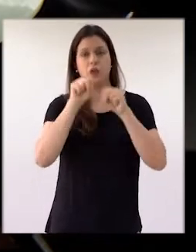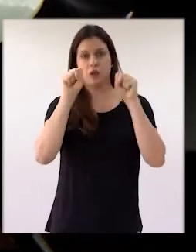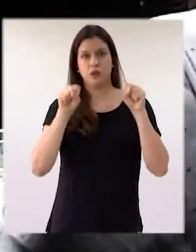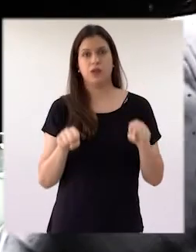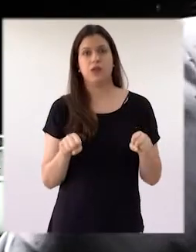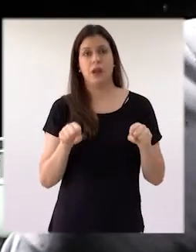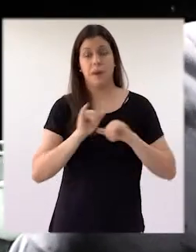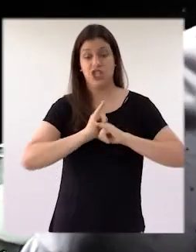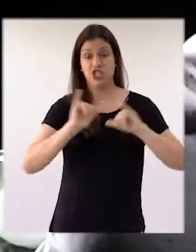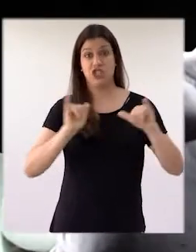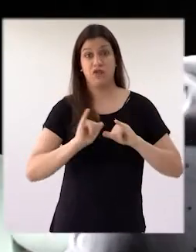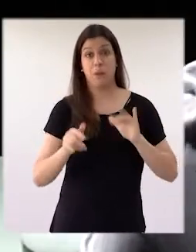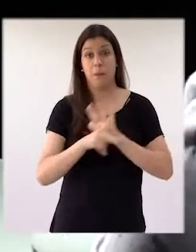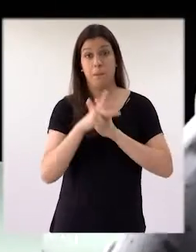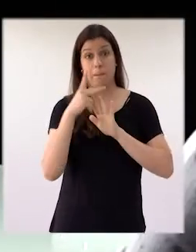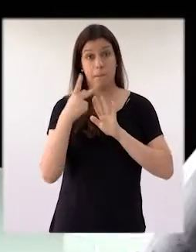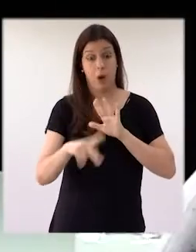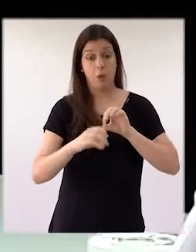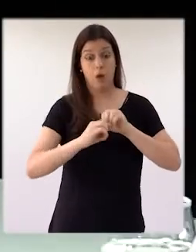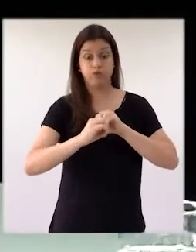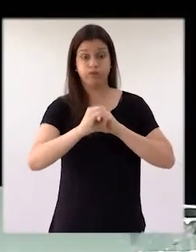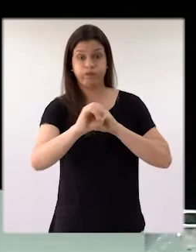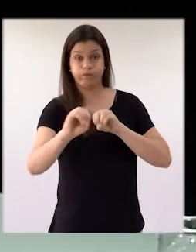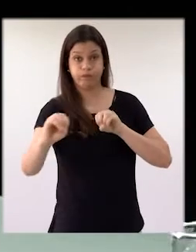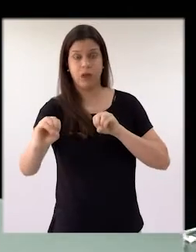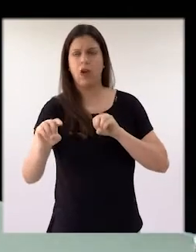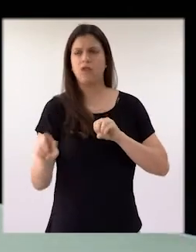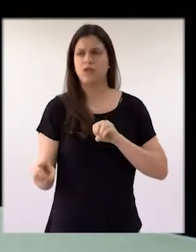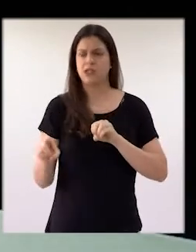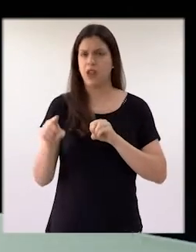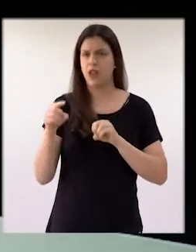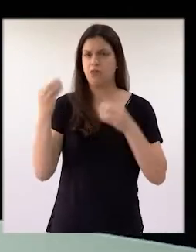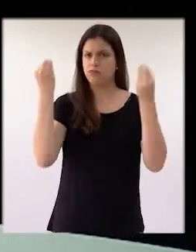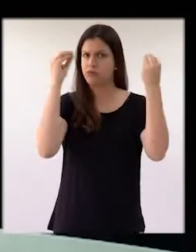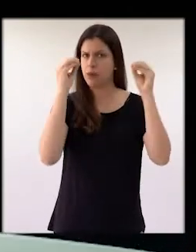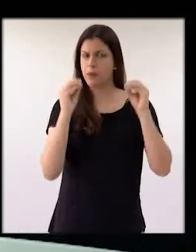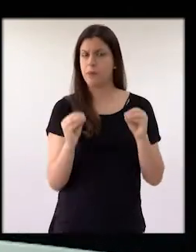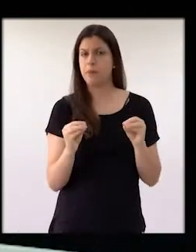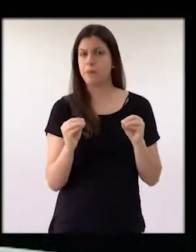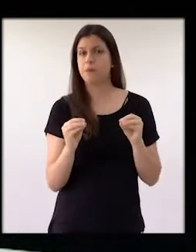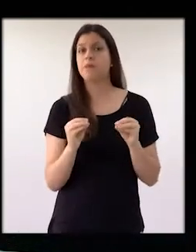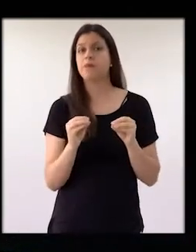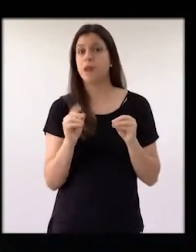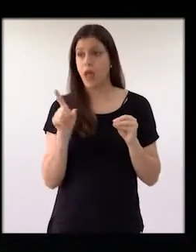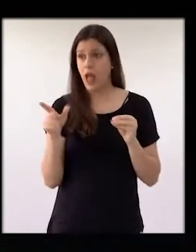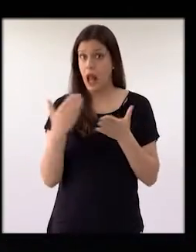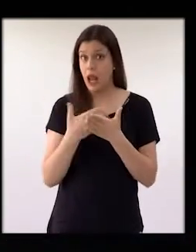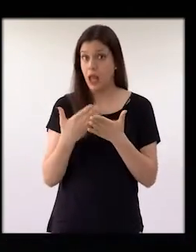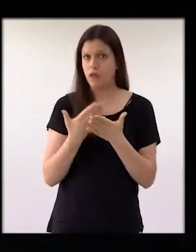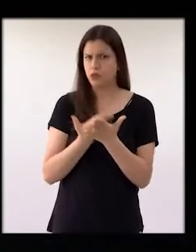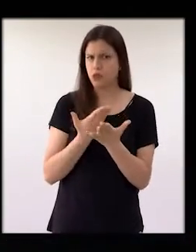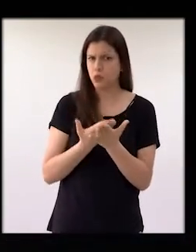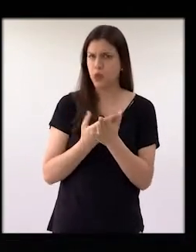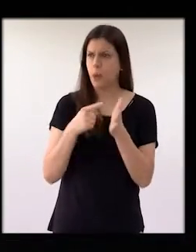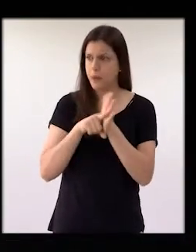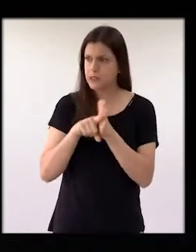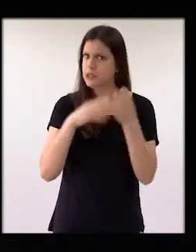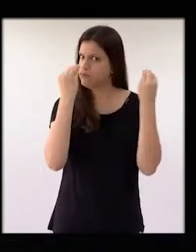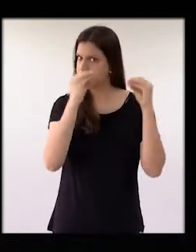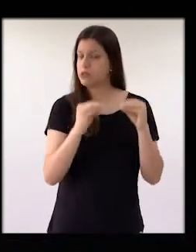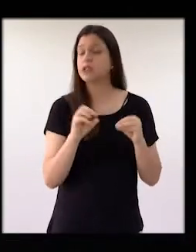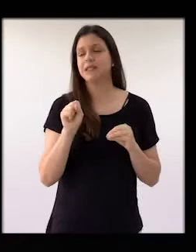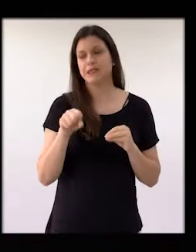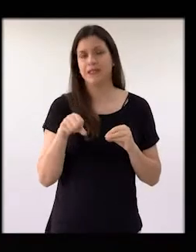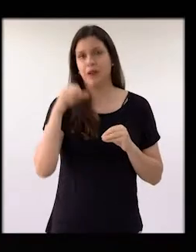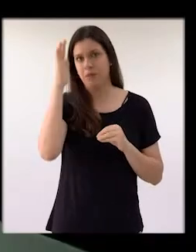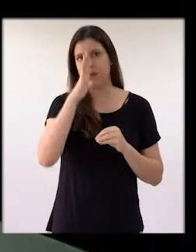é o Sistema Nacional de Informações sobre Saneamento. Então, esses dados que você pegou partiu desse sistema que ele é público, né? Sim.